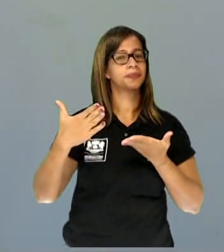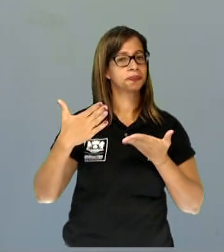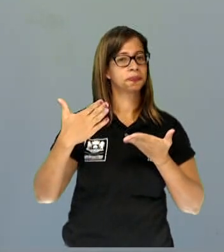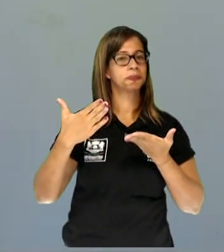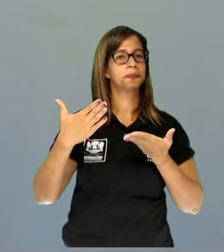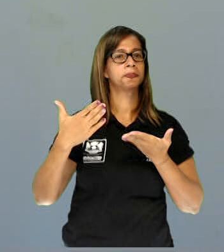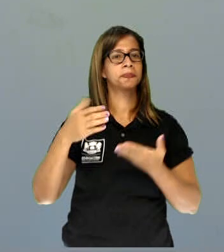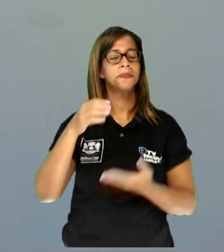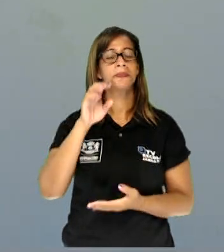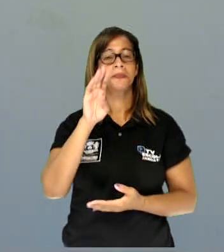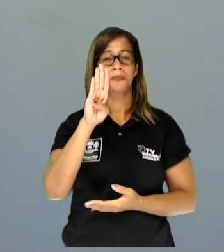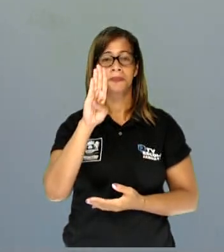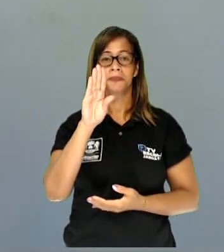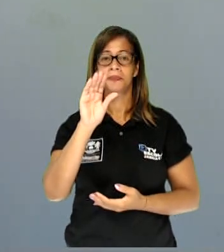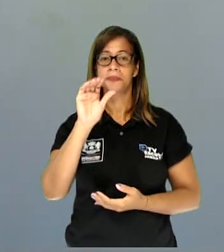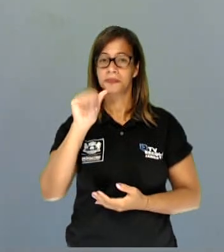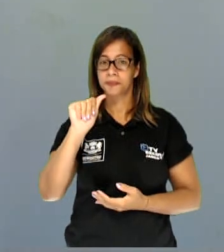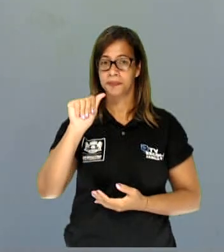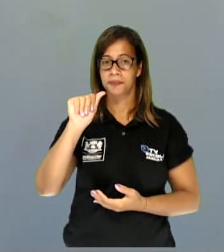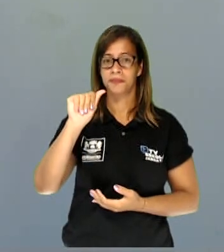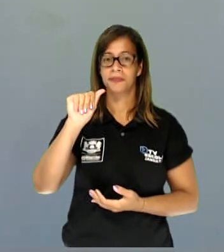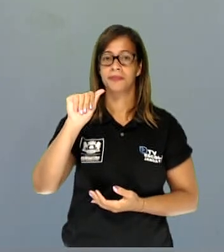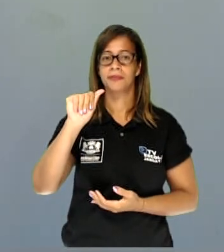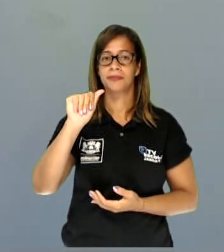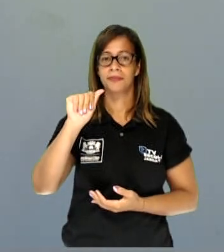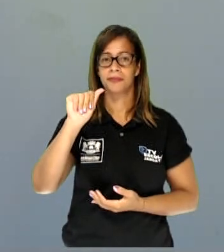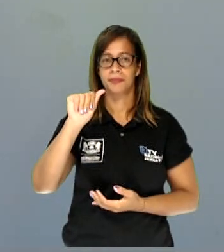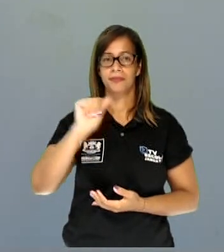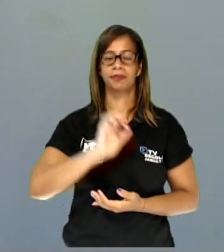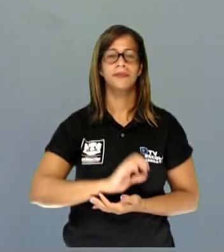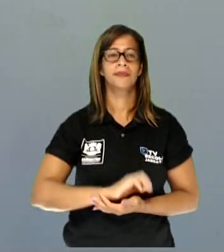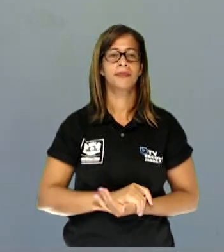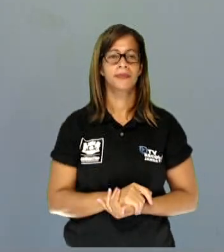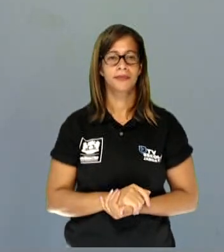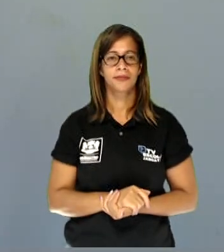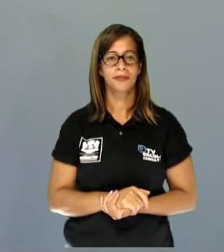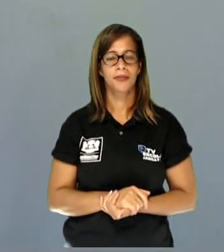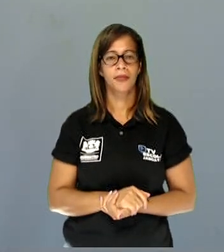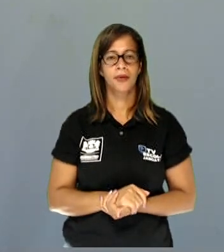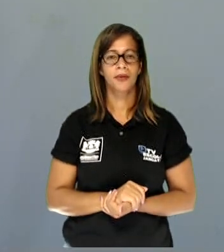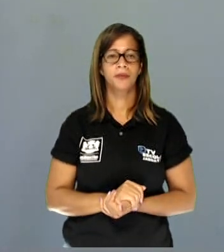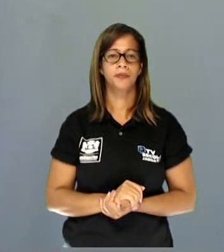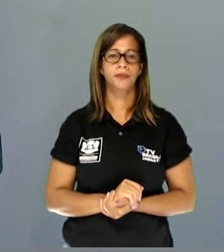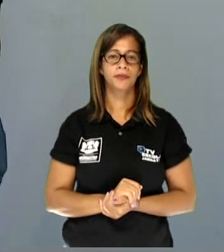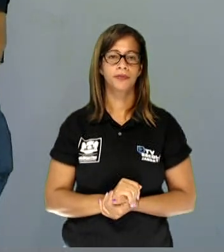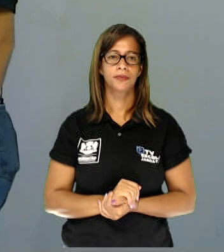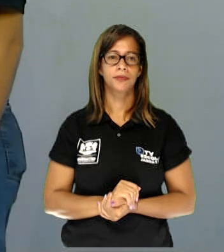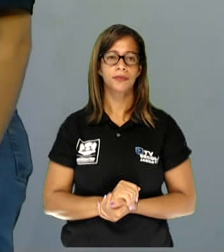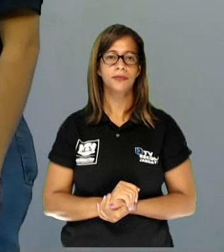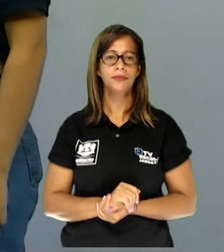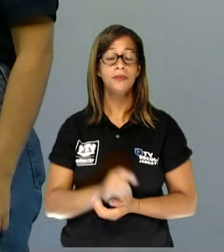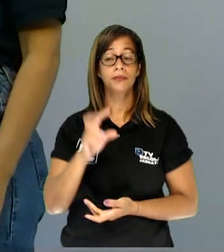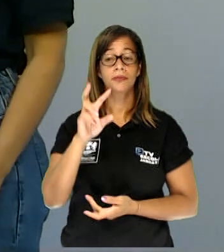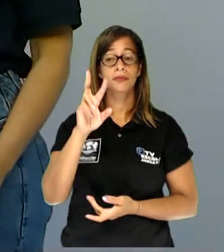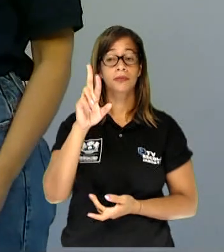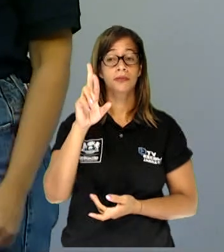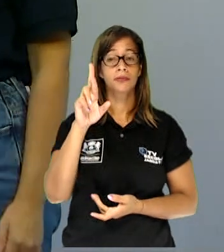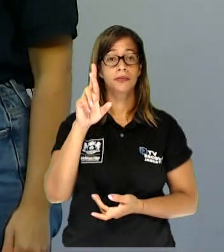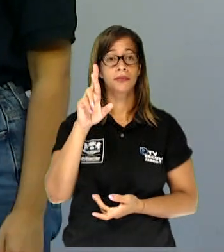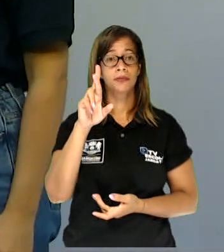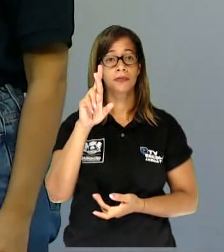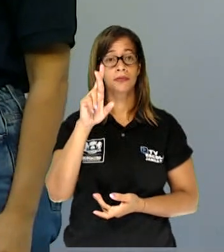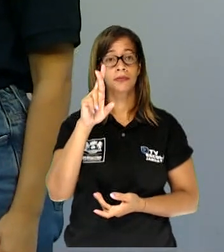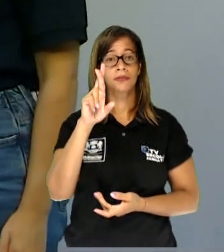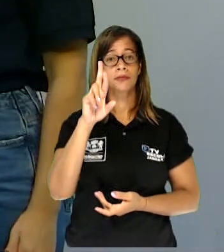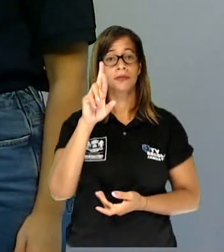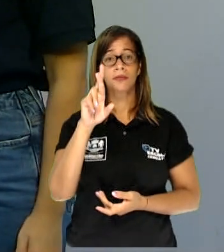outro azinho aqui do lado do B para fazer ba, ba. Ri. Mas